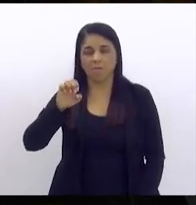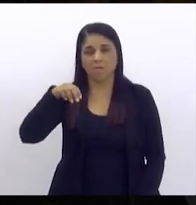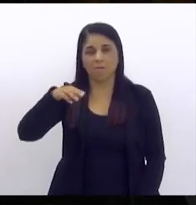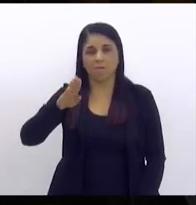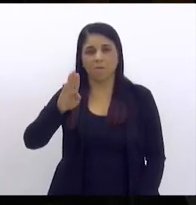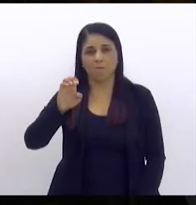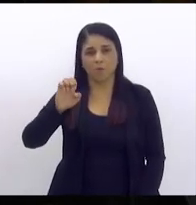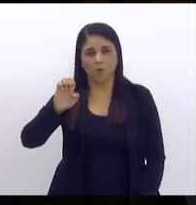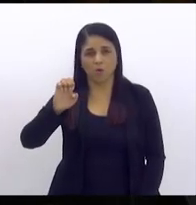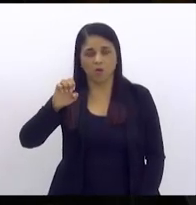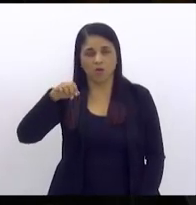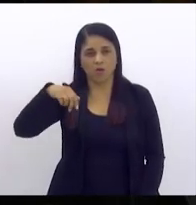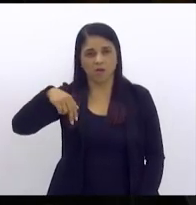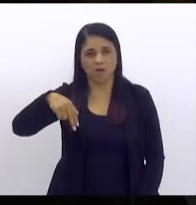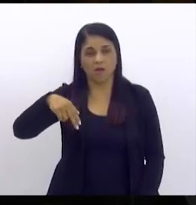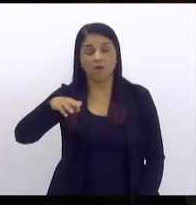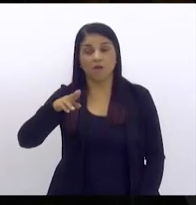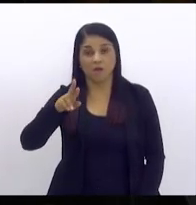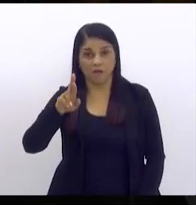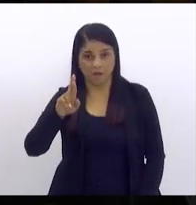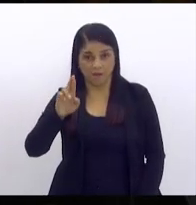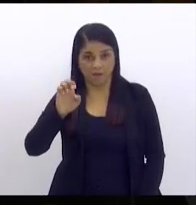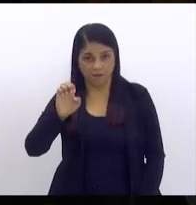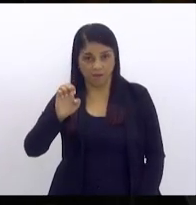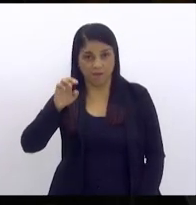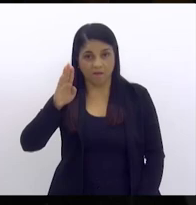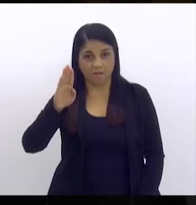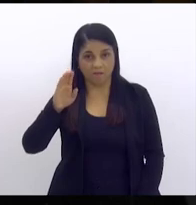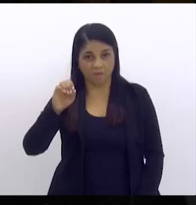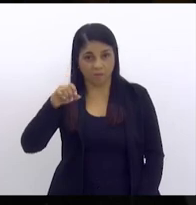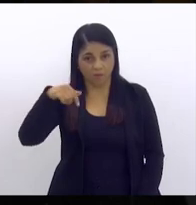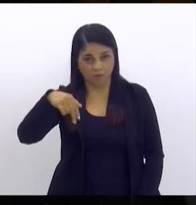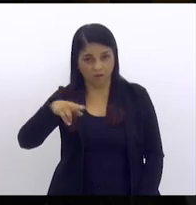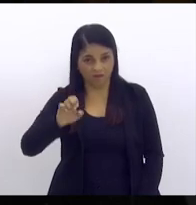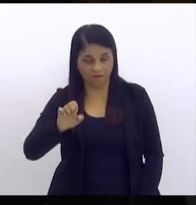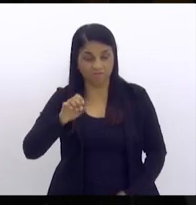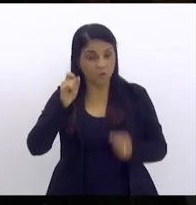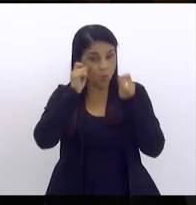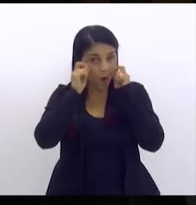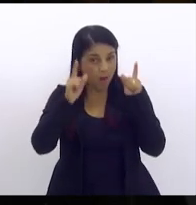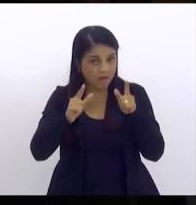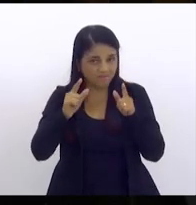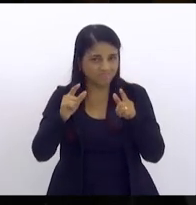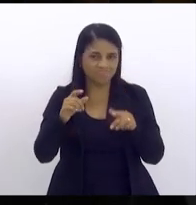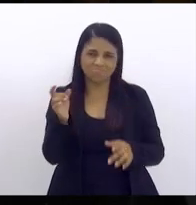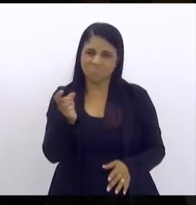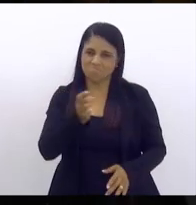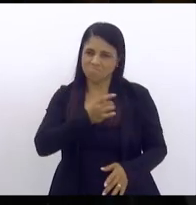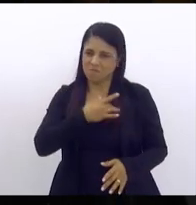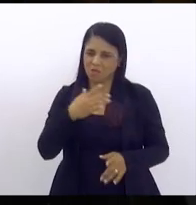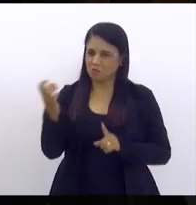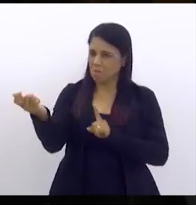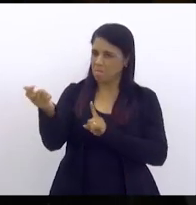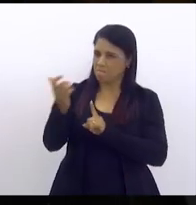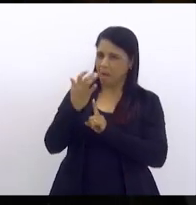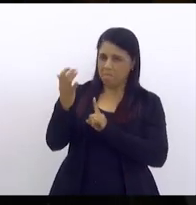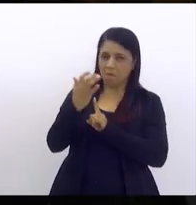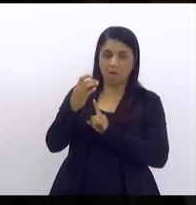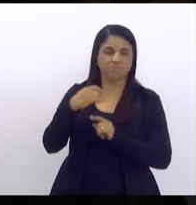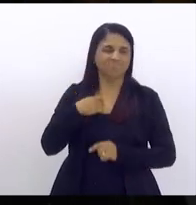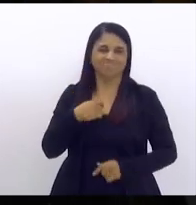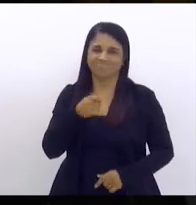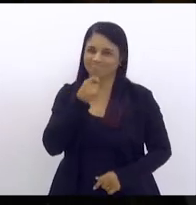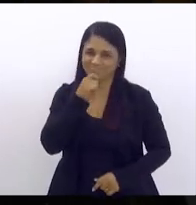aqui um alerta, nós não temos medo de ameaça. Sempre escutamos por aí de que vocês